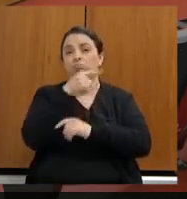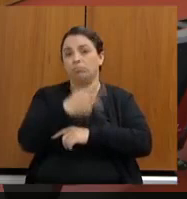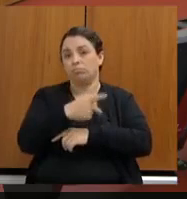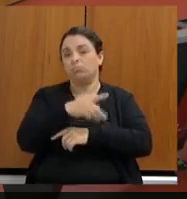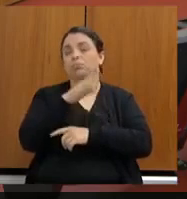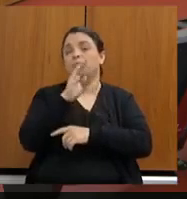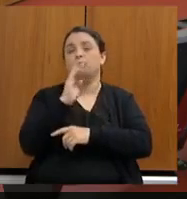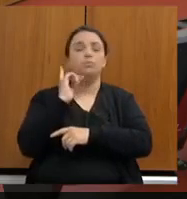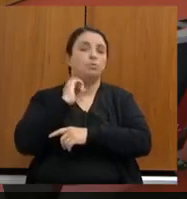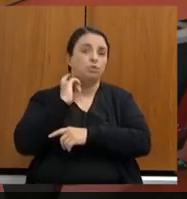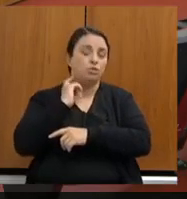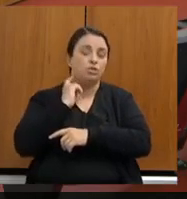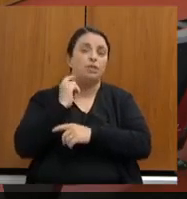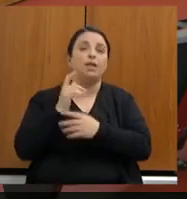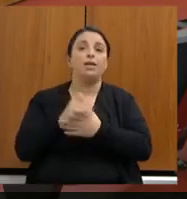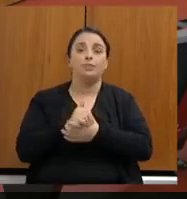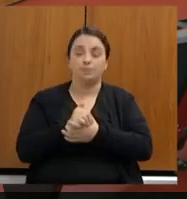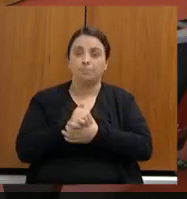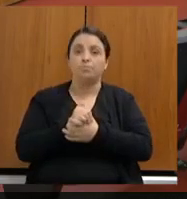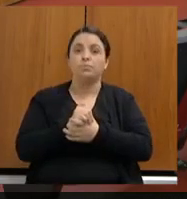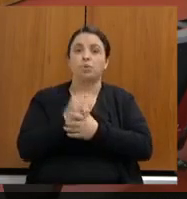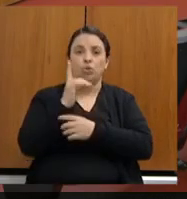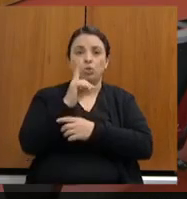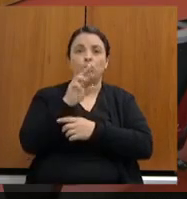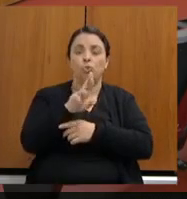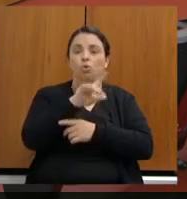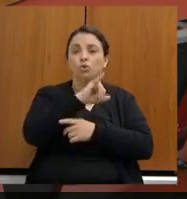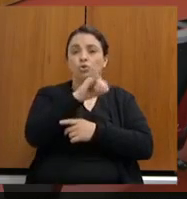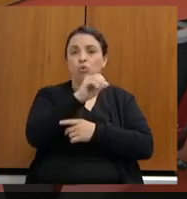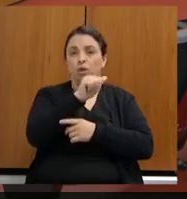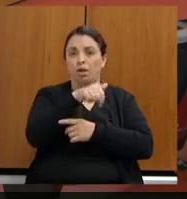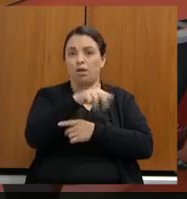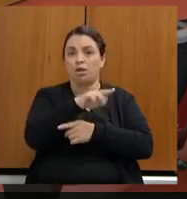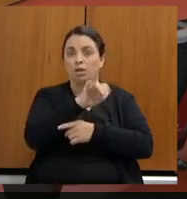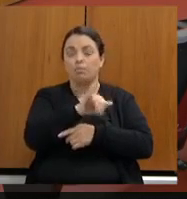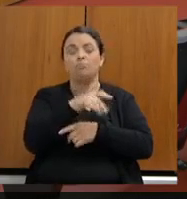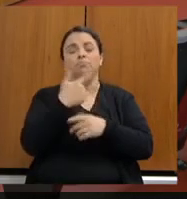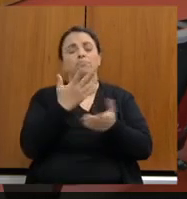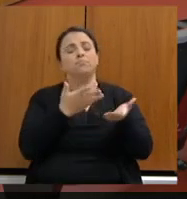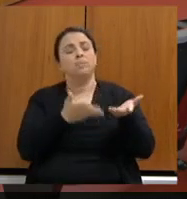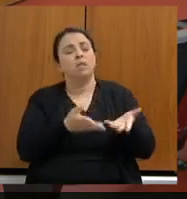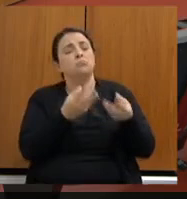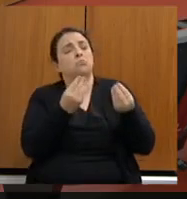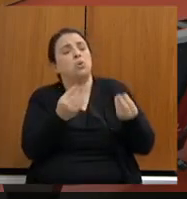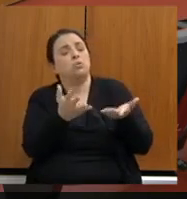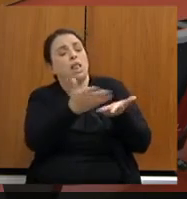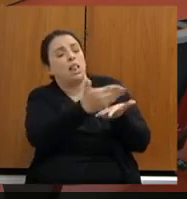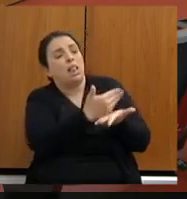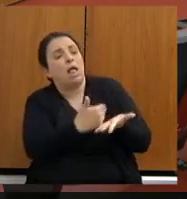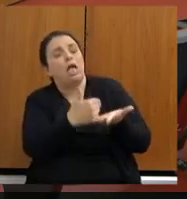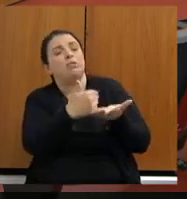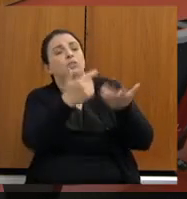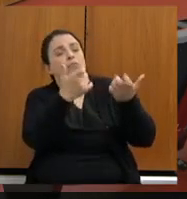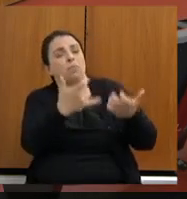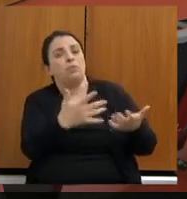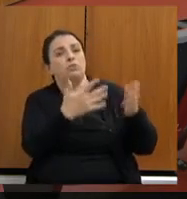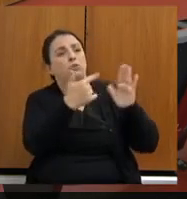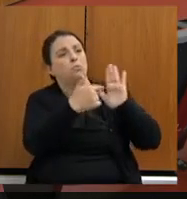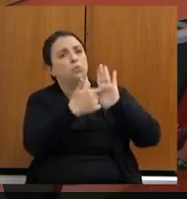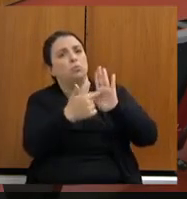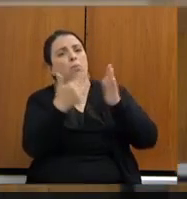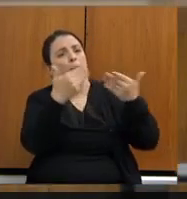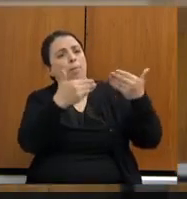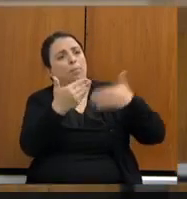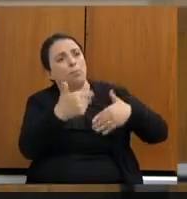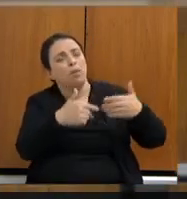Francisco Neto Silva é Delegados são muitos dados né trazidos aqui na apresentação